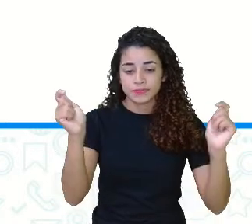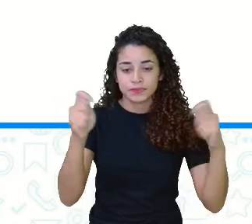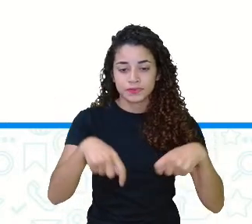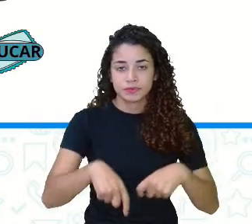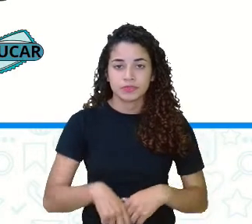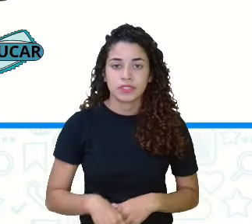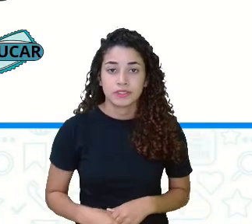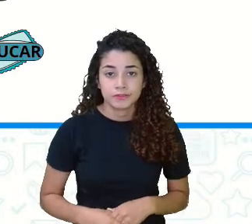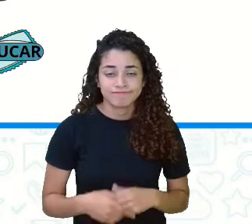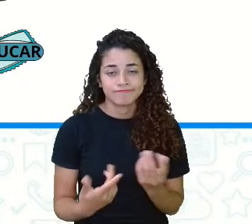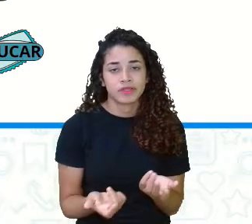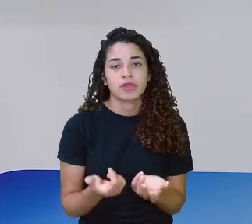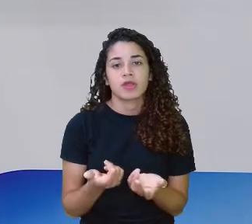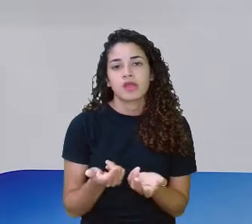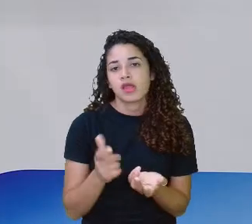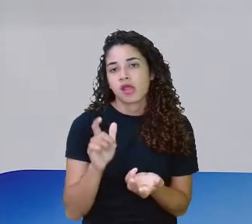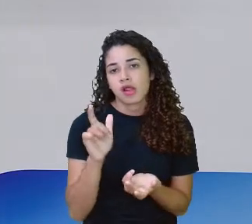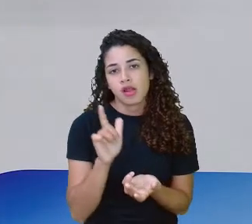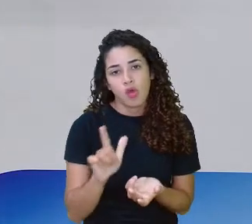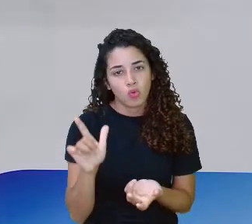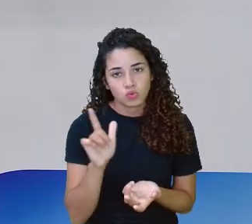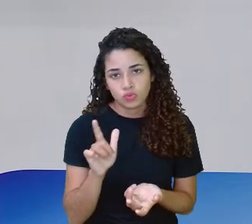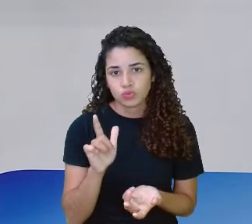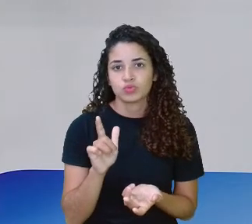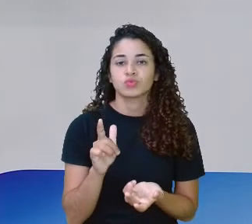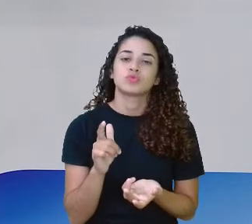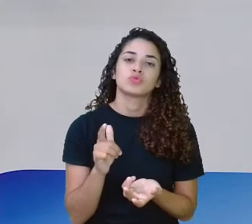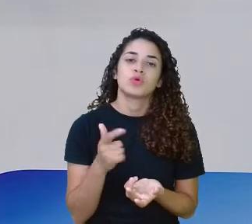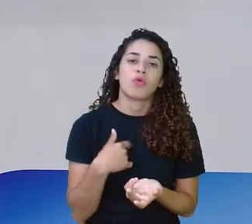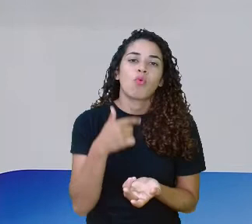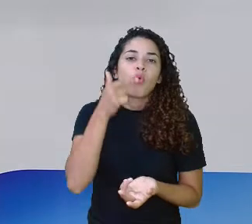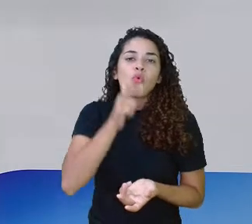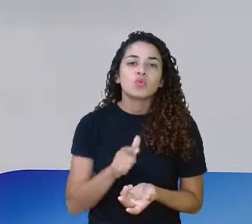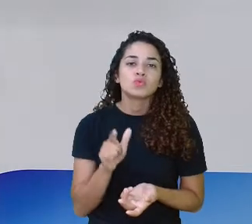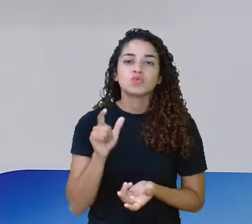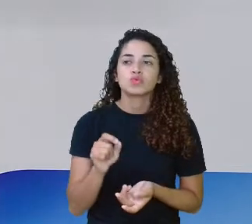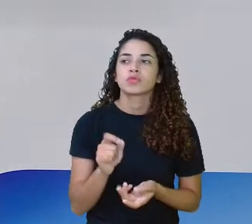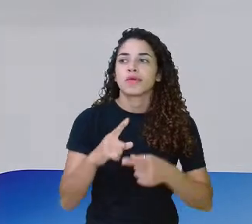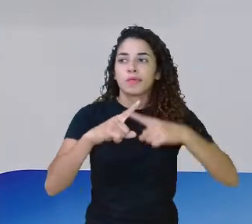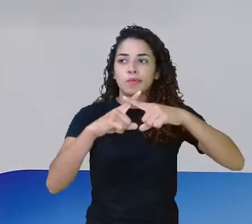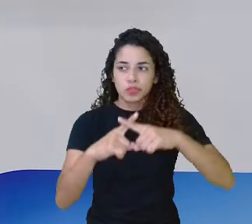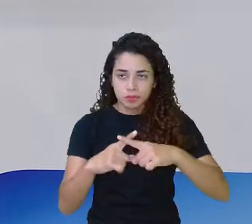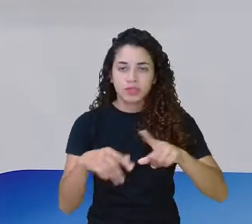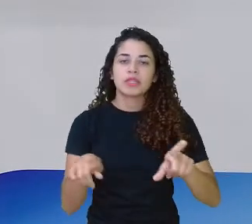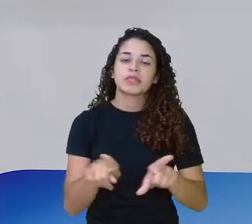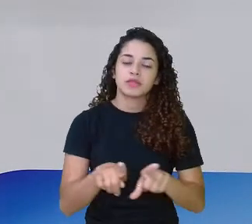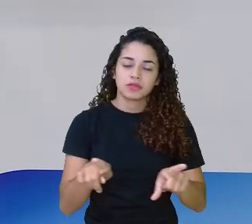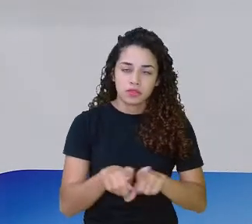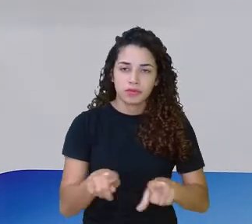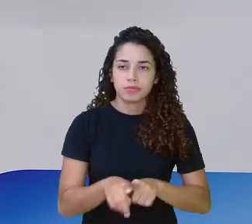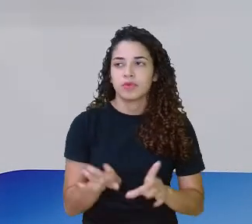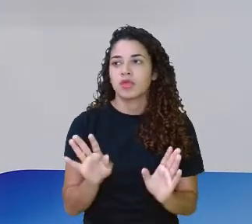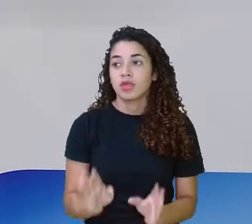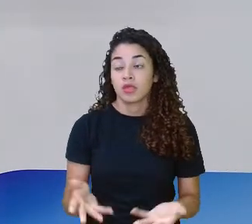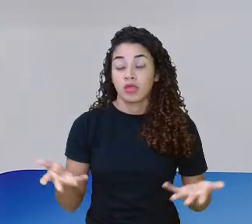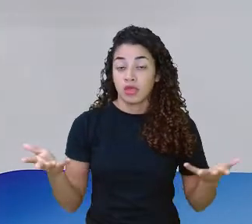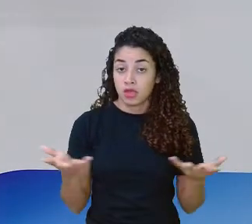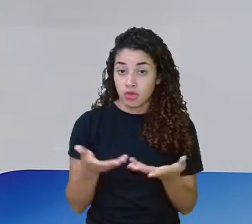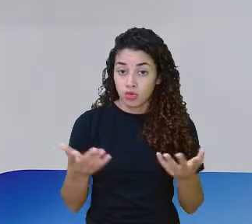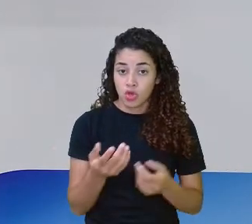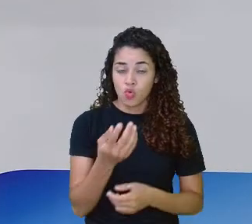12 possibilidades. Mas é lógico que eu conseguiria fazer pela multiplicação também. Nesse caso,